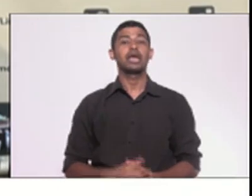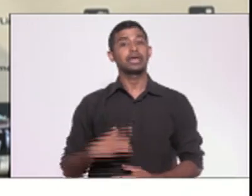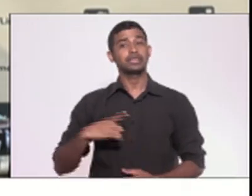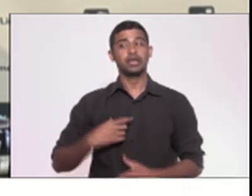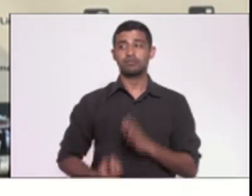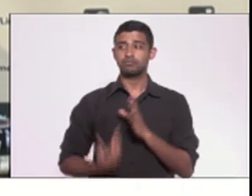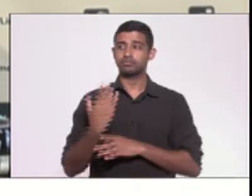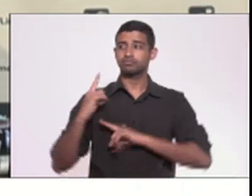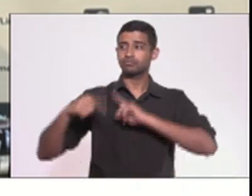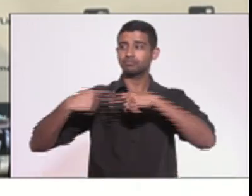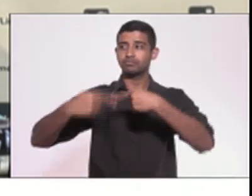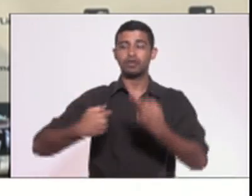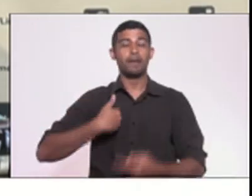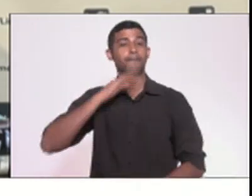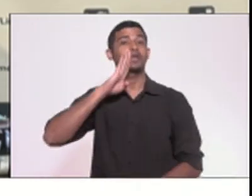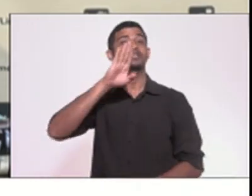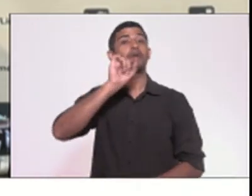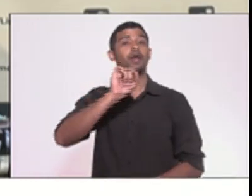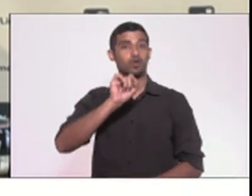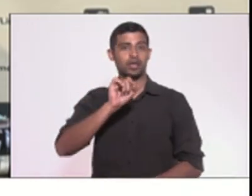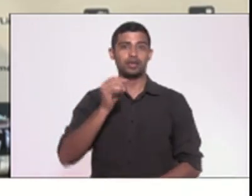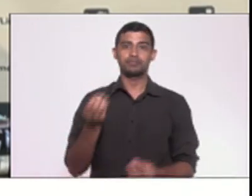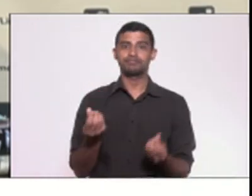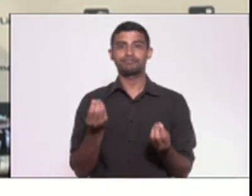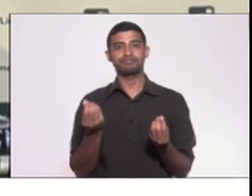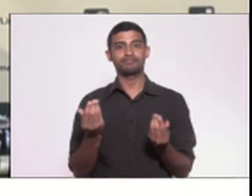matéria-prima, principalmente de fontes